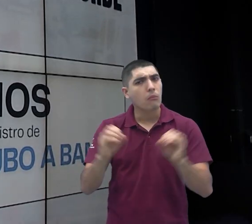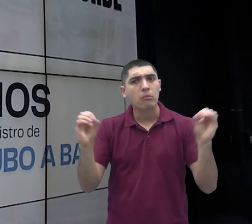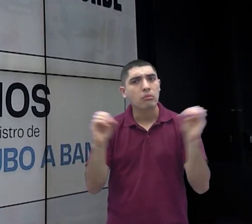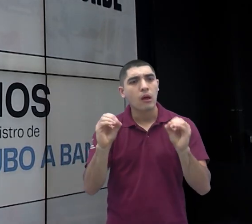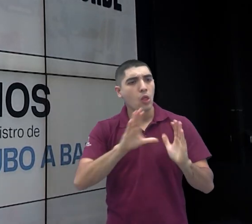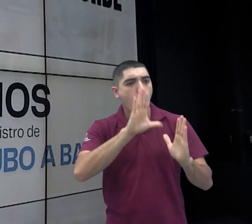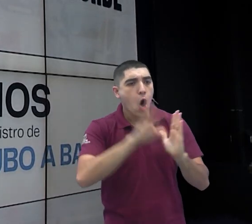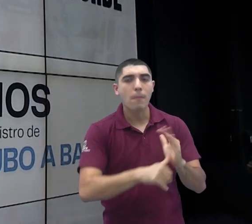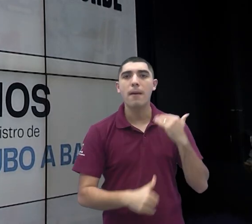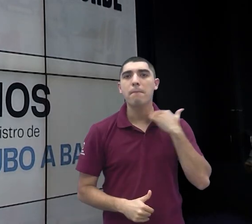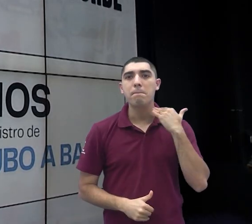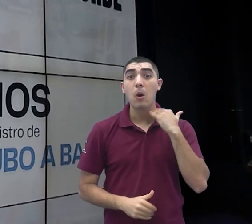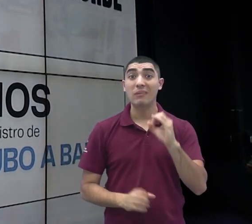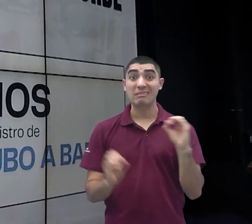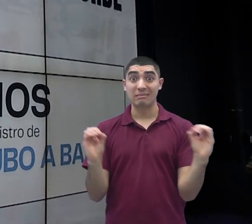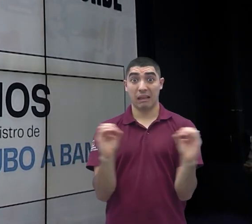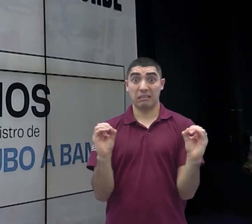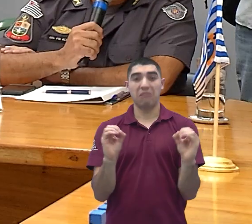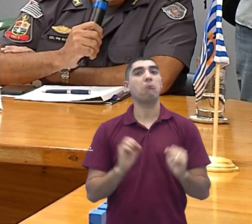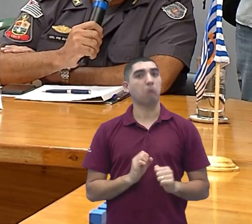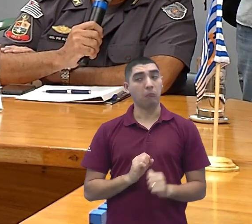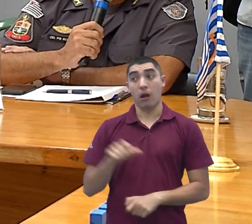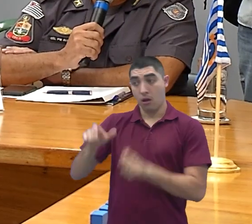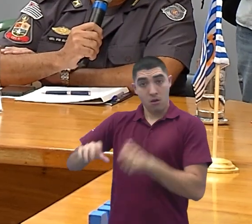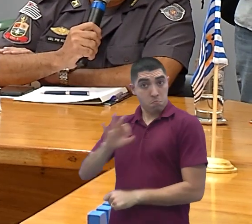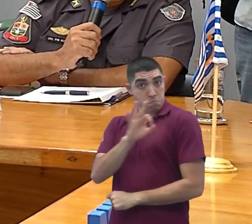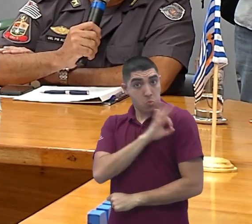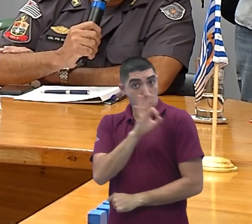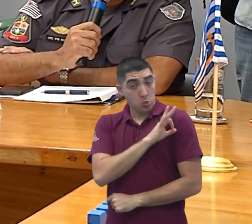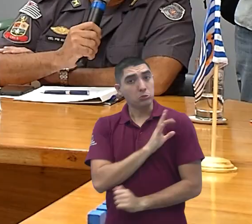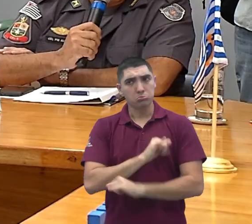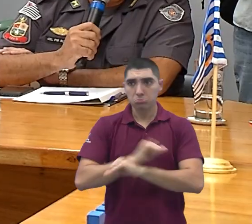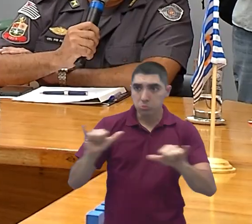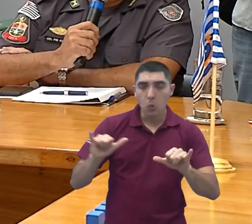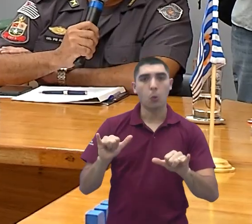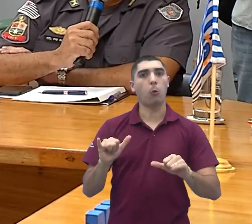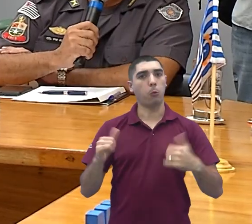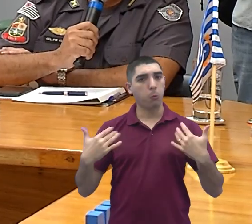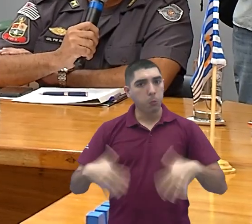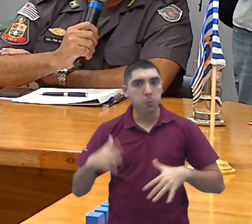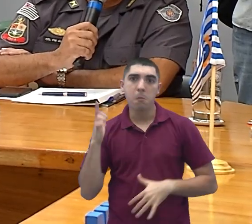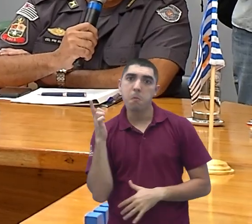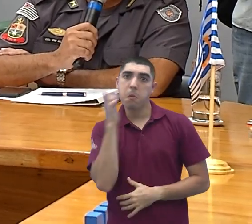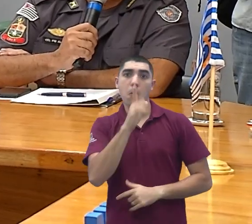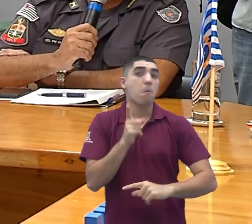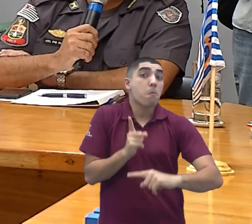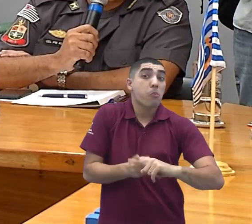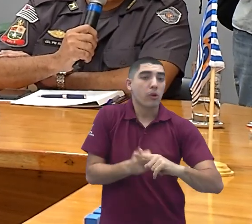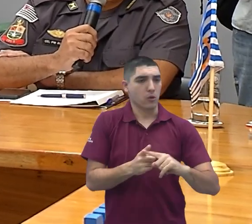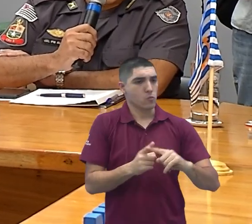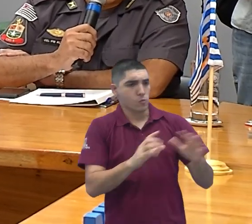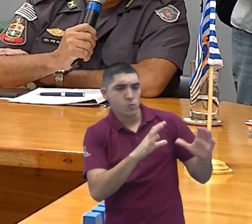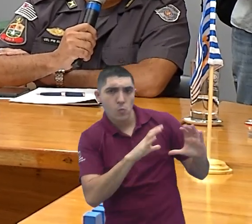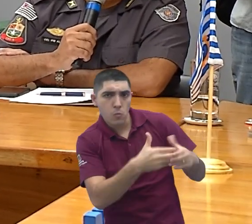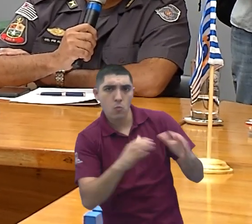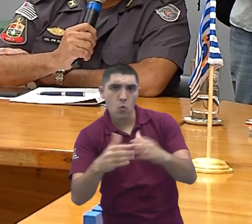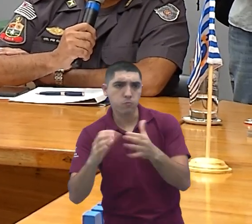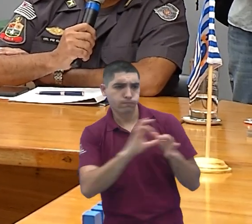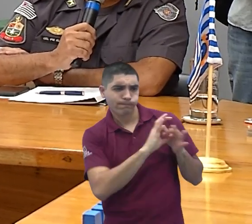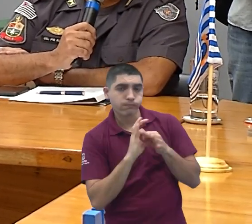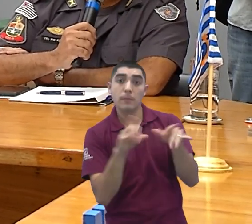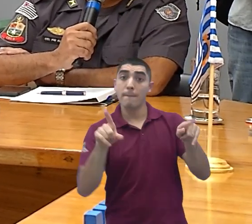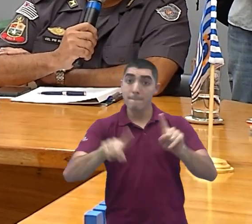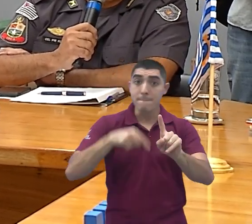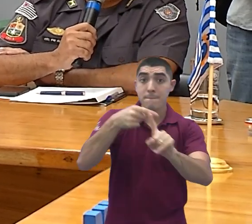anos sem registrar assalto a bancos. Para a Polícia Militar, esses resultados foram possíveis por causa da integração e do